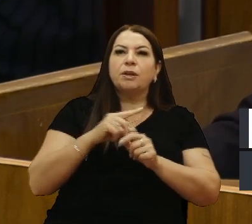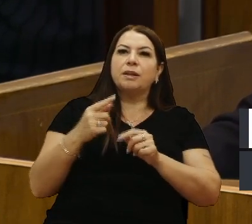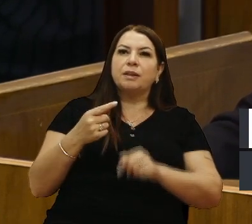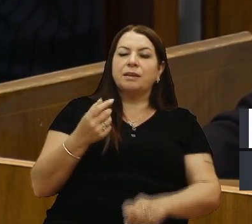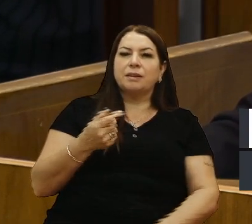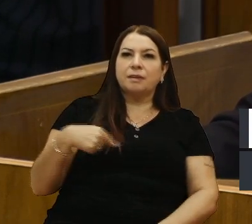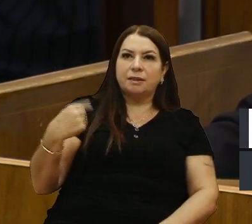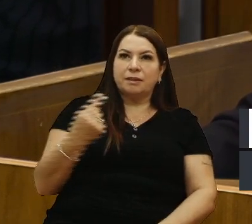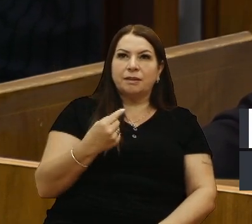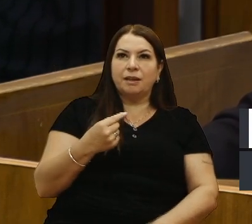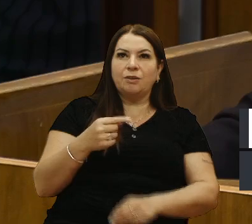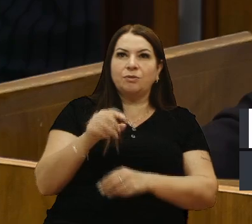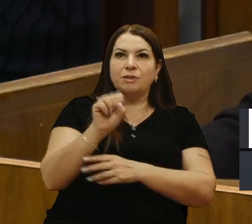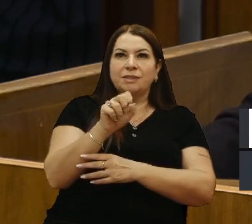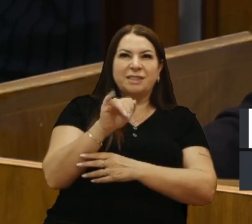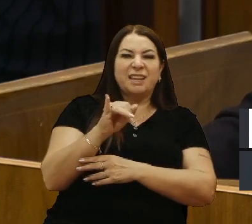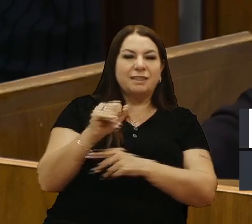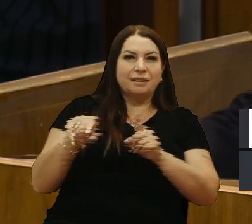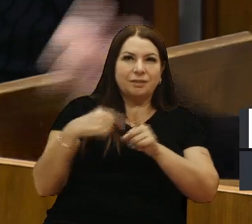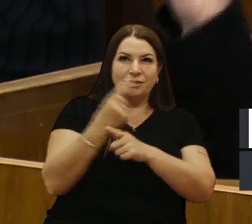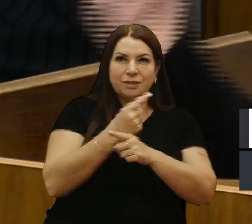Wolf Gediel, pela